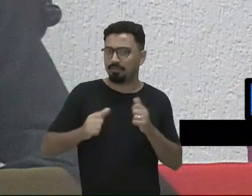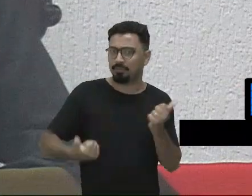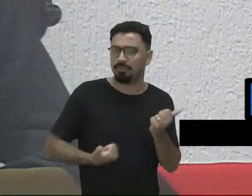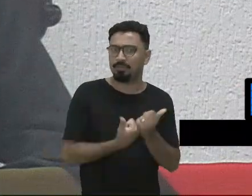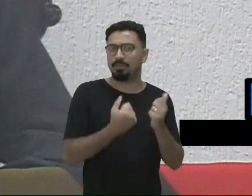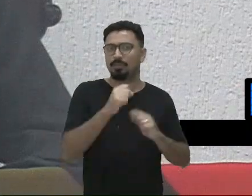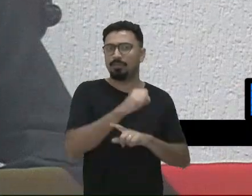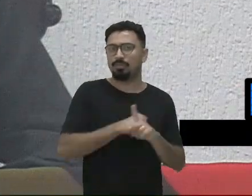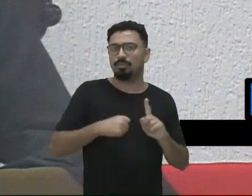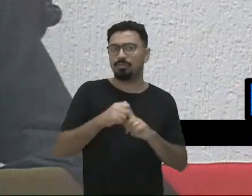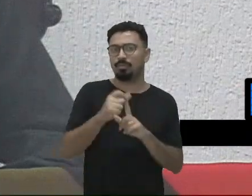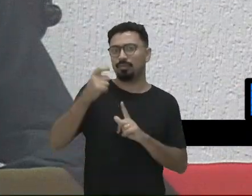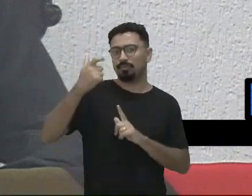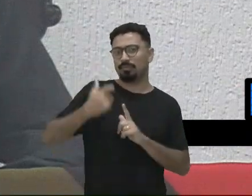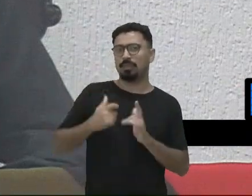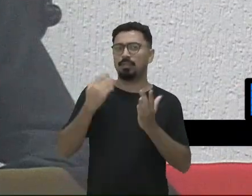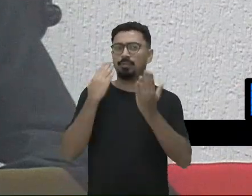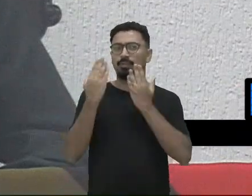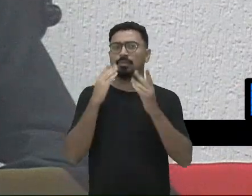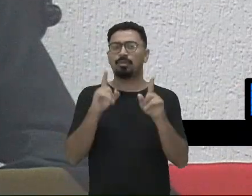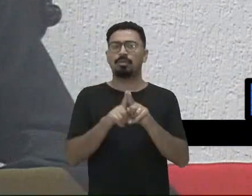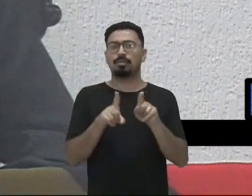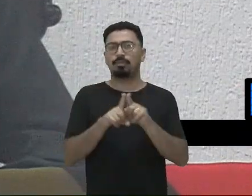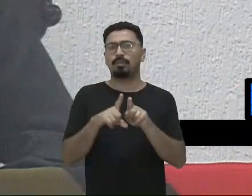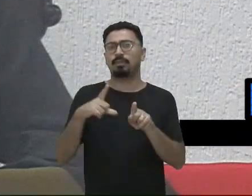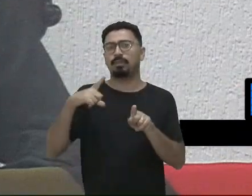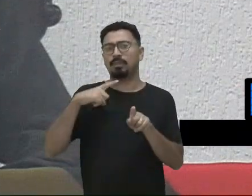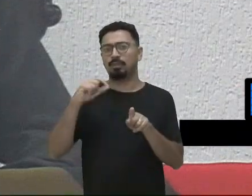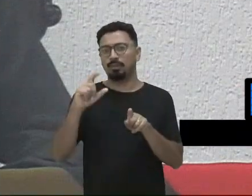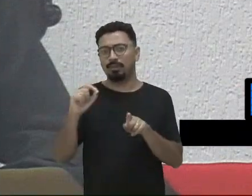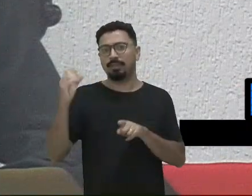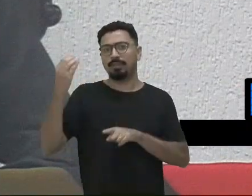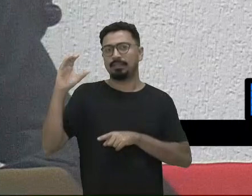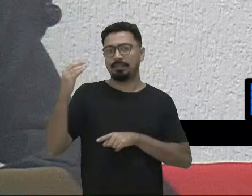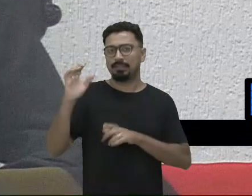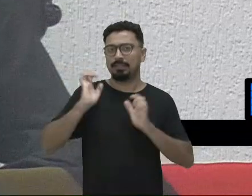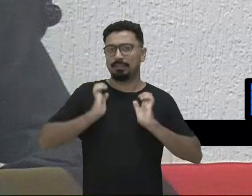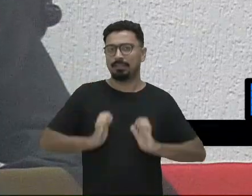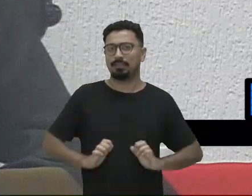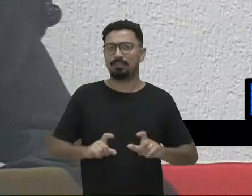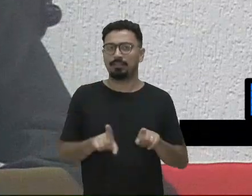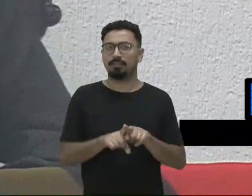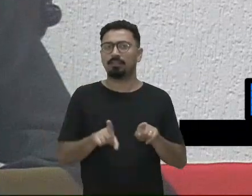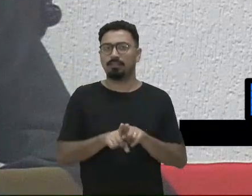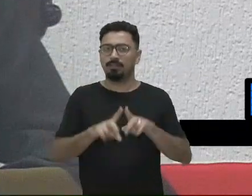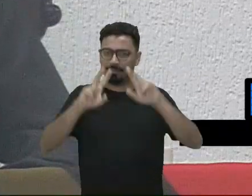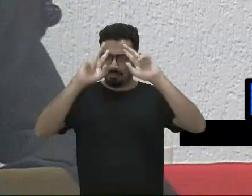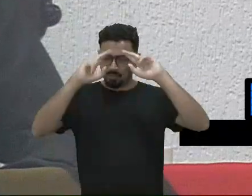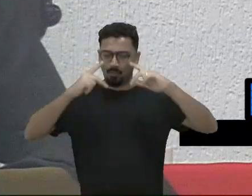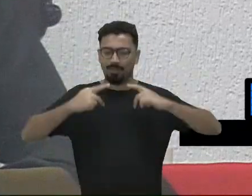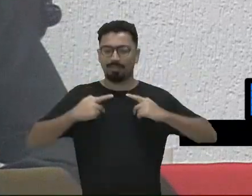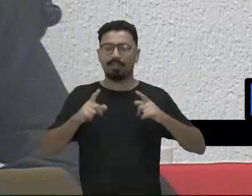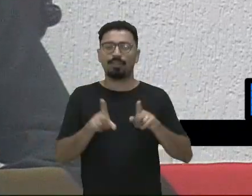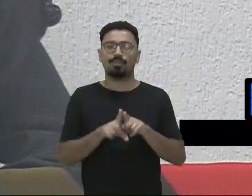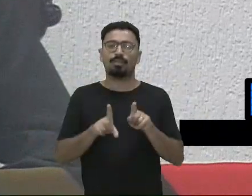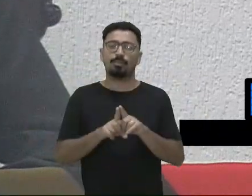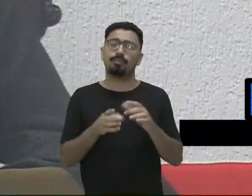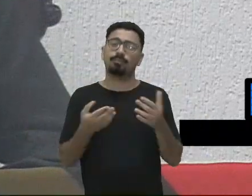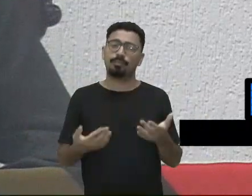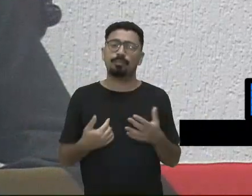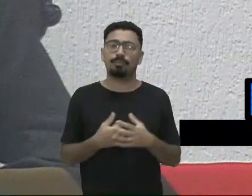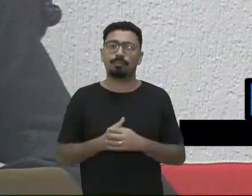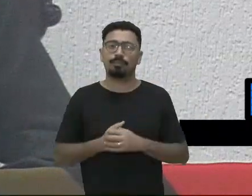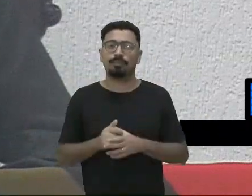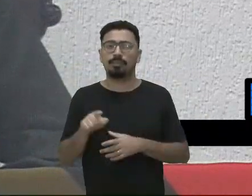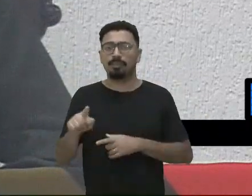mas eu como psicólogo, estão pautados na ciência, na ética e na humanidade, né? Então, se